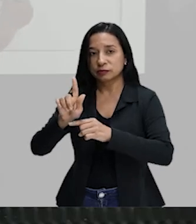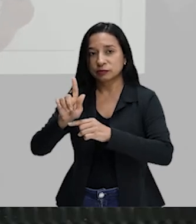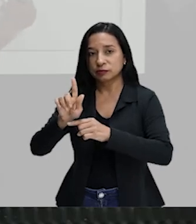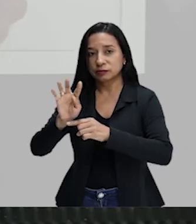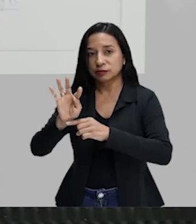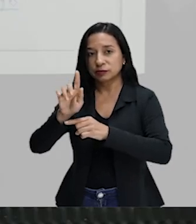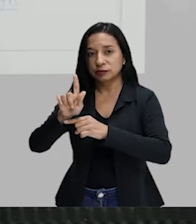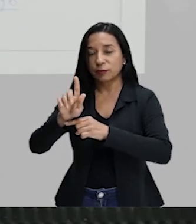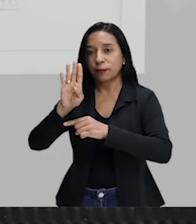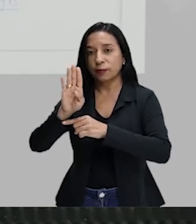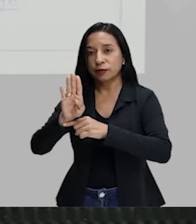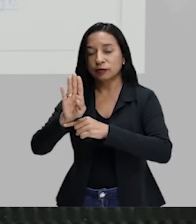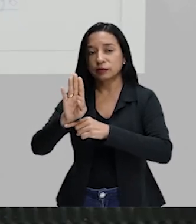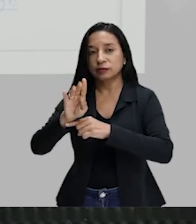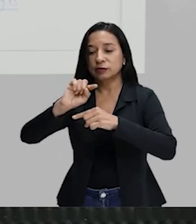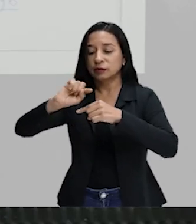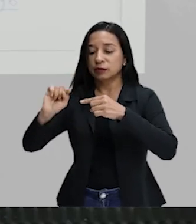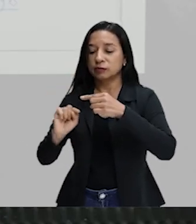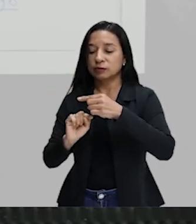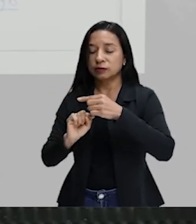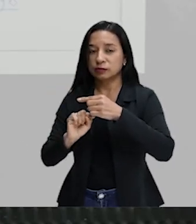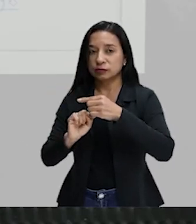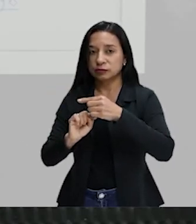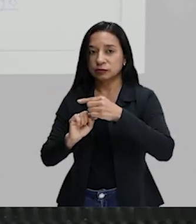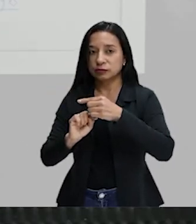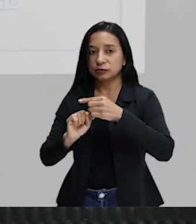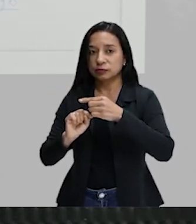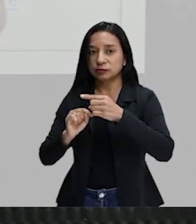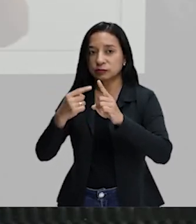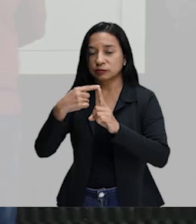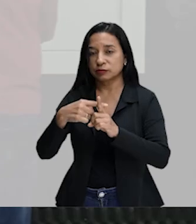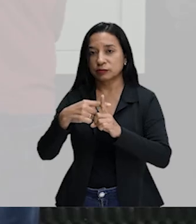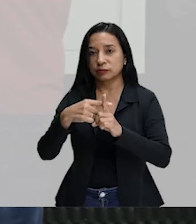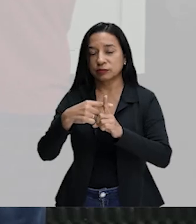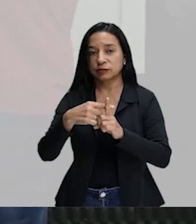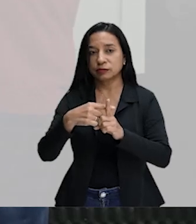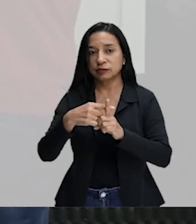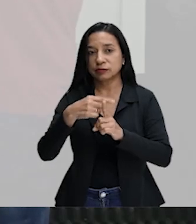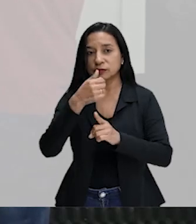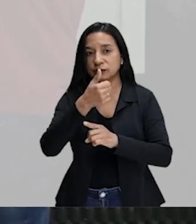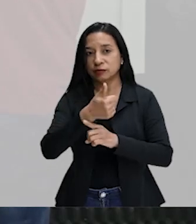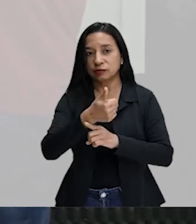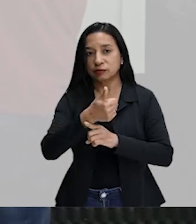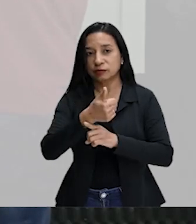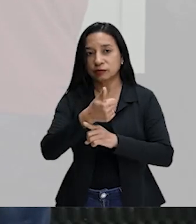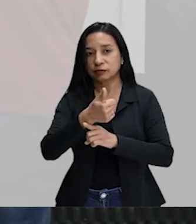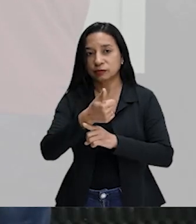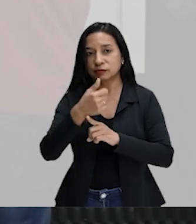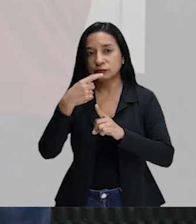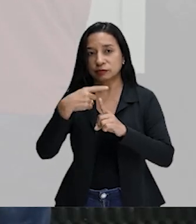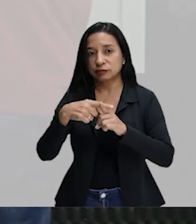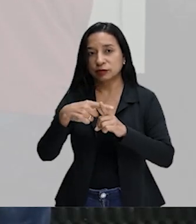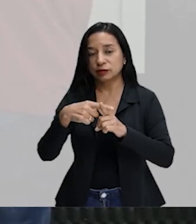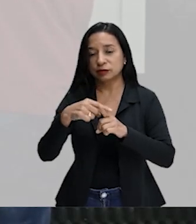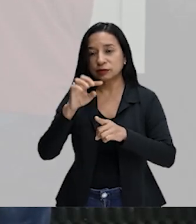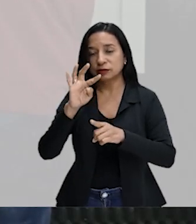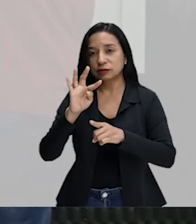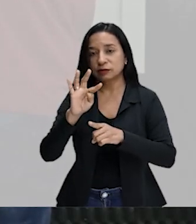Tangente de B. E aqui embaixo você coloca a soma 1 mais tangente de